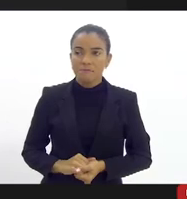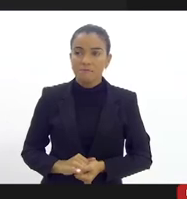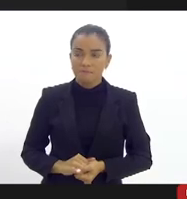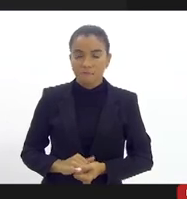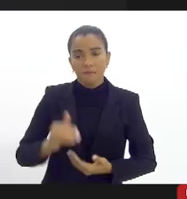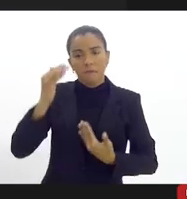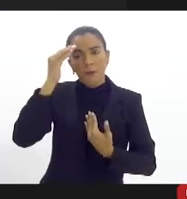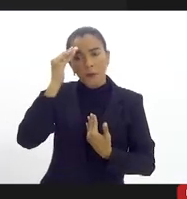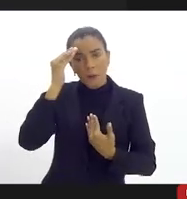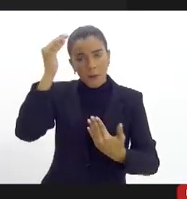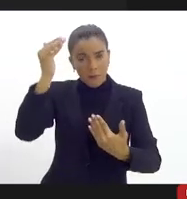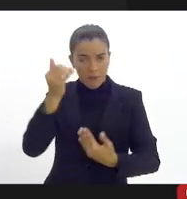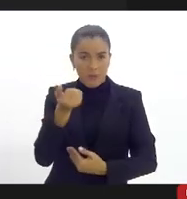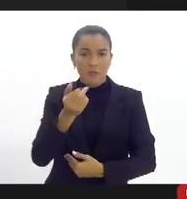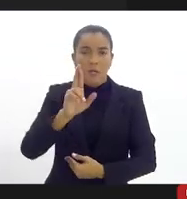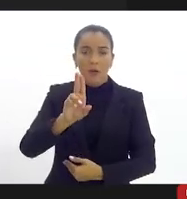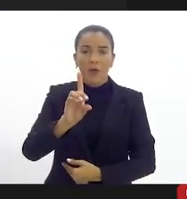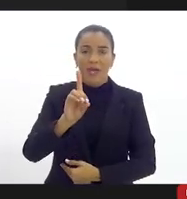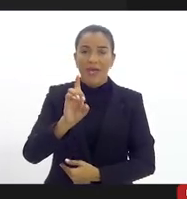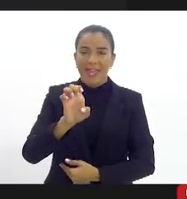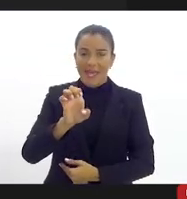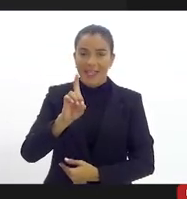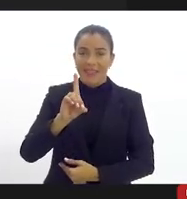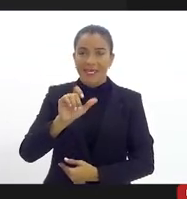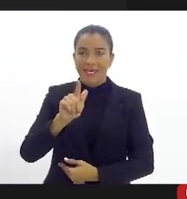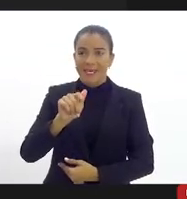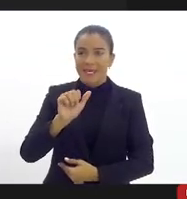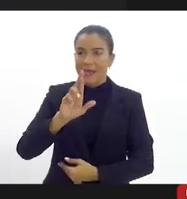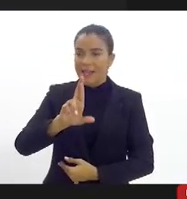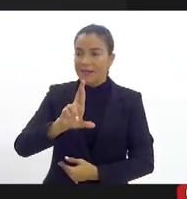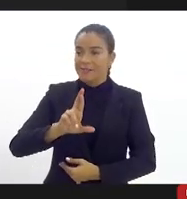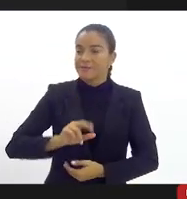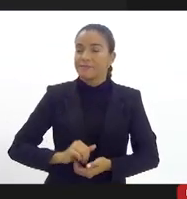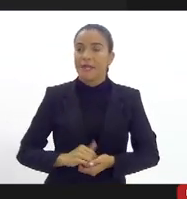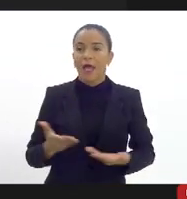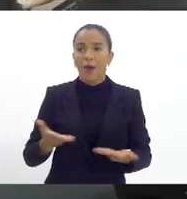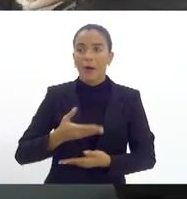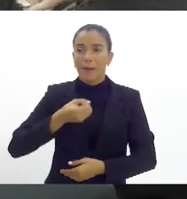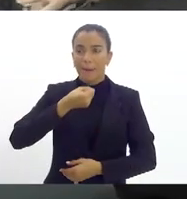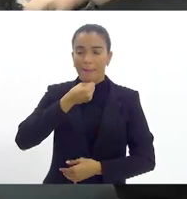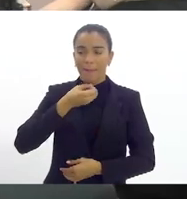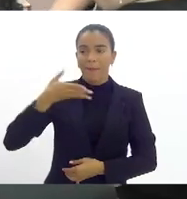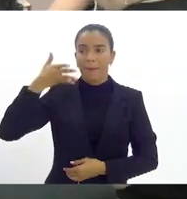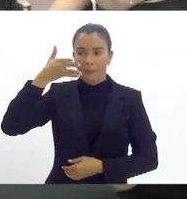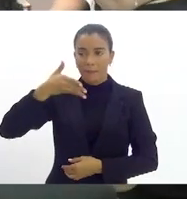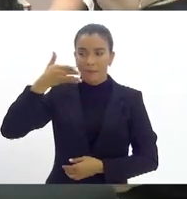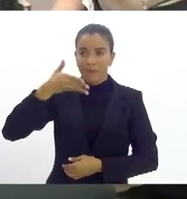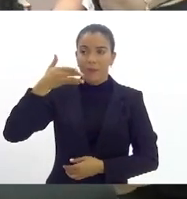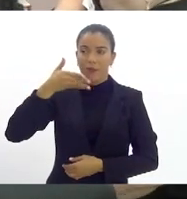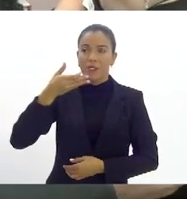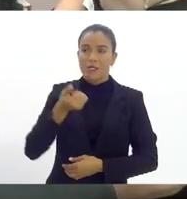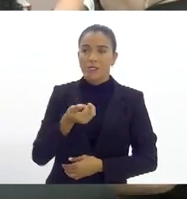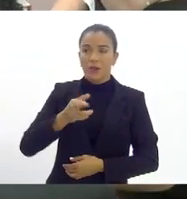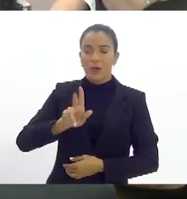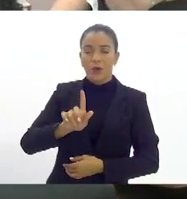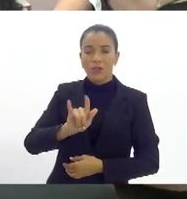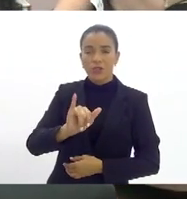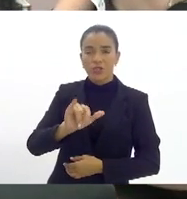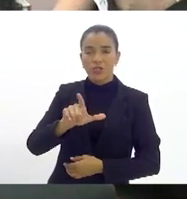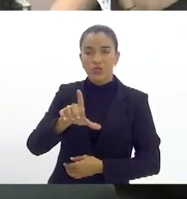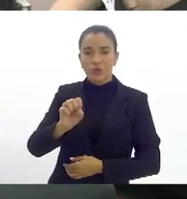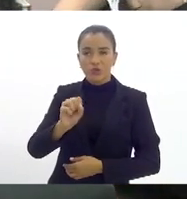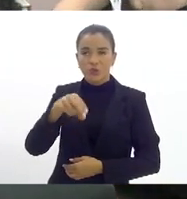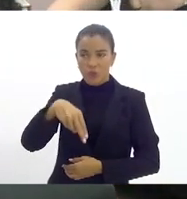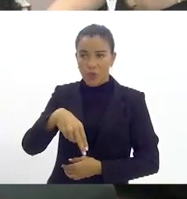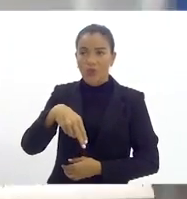muito obrigada senhor Edgar gostaria de passar que a palavra então para o senhor Gilson Reis da Confederação